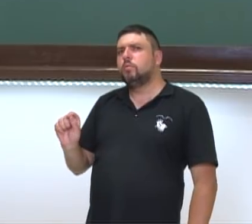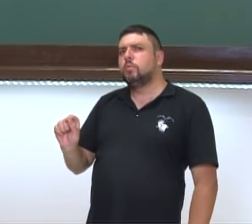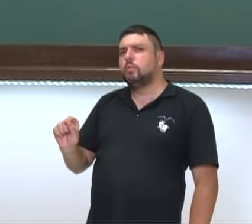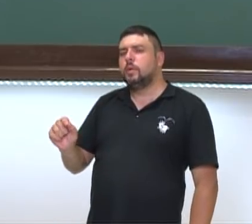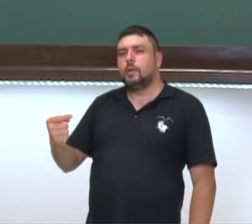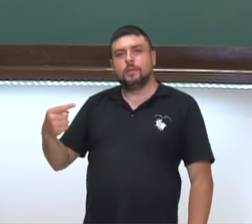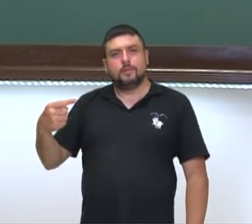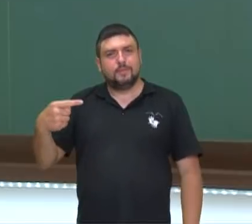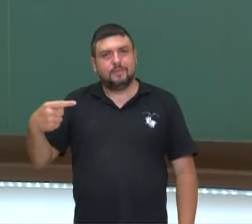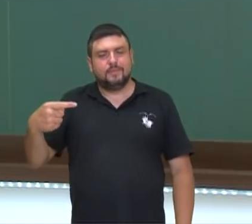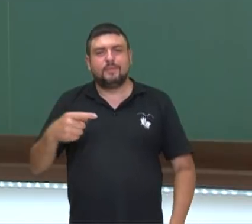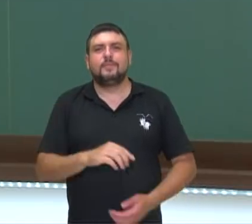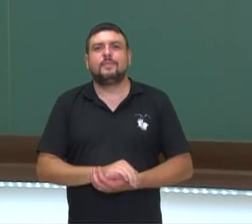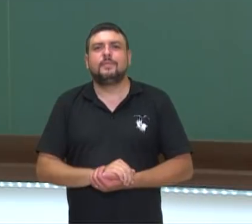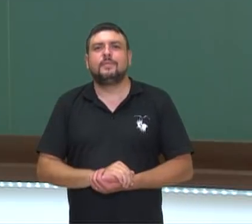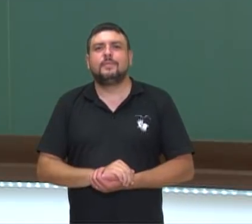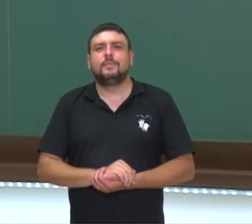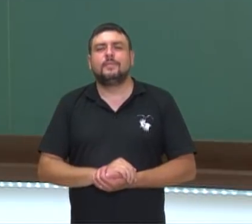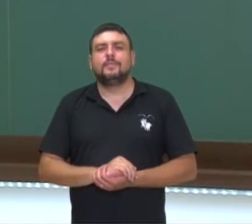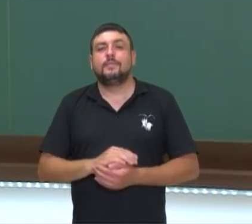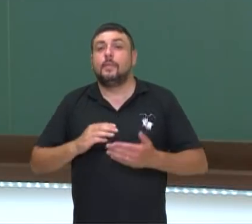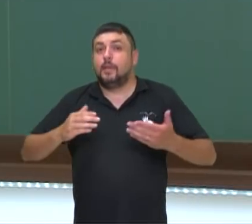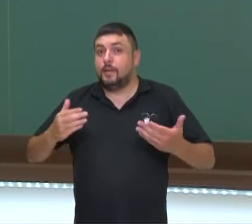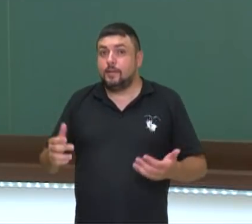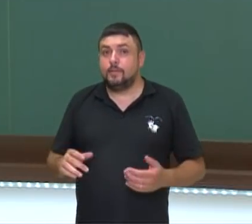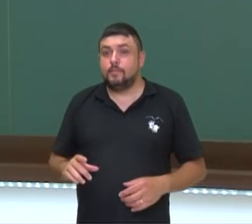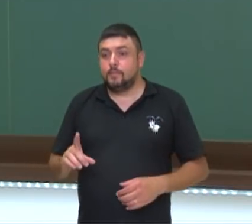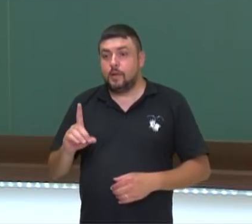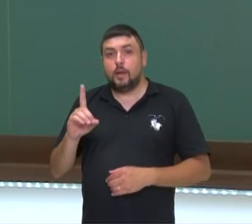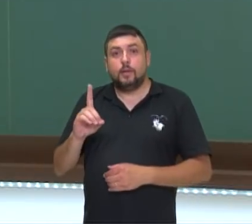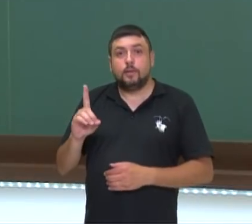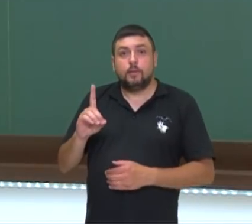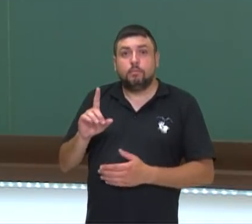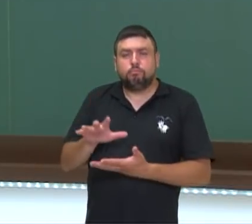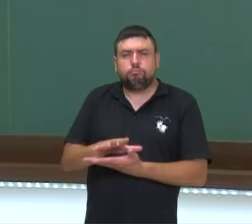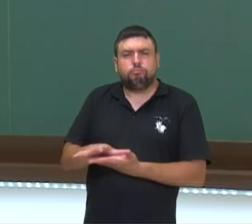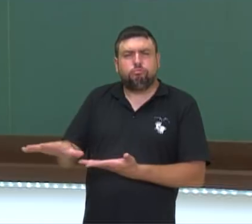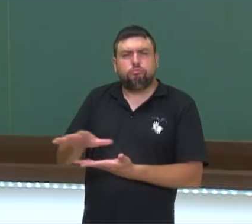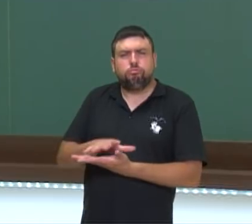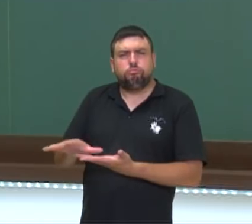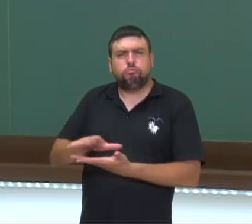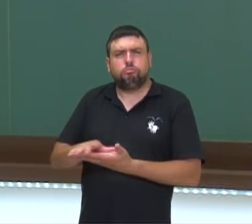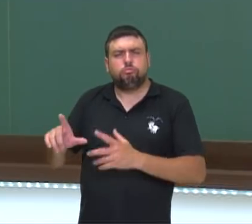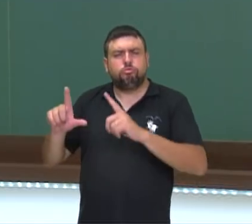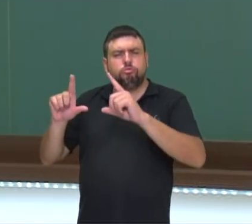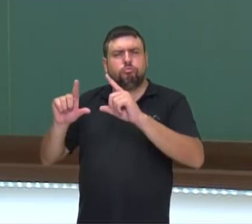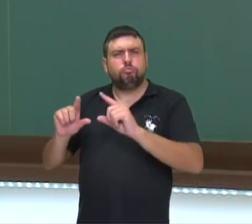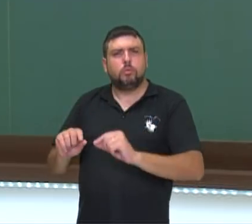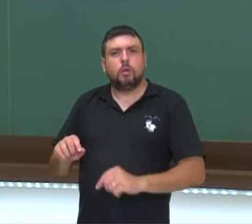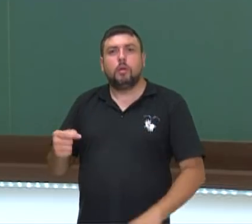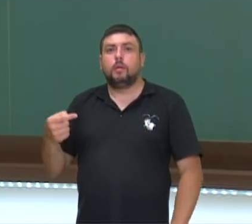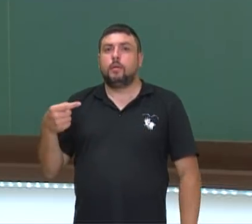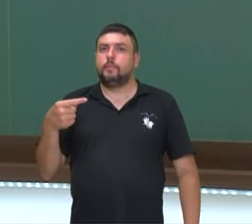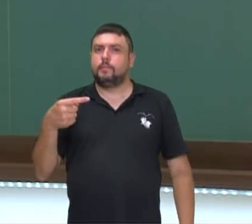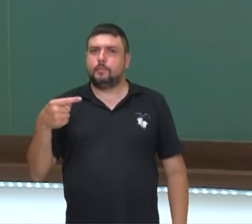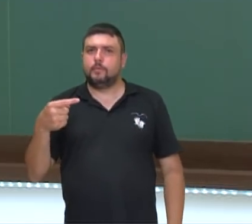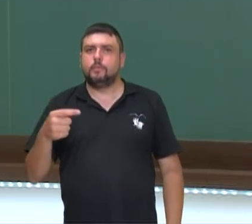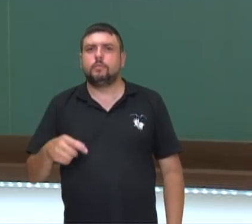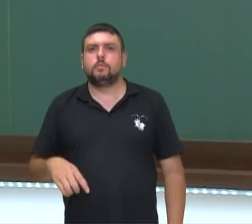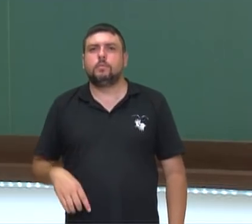não é? Então, quer dizer que tudo que é débito, eu posso colocar o sinal de menos. Então, aqui ficaria menos